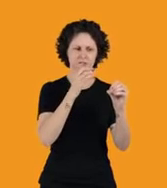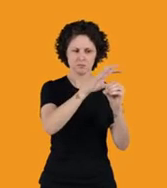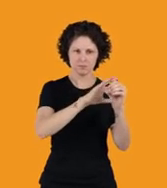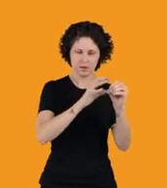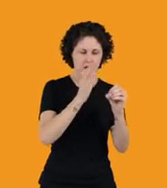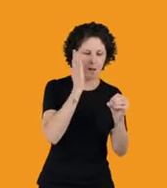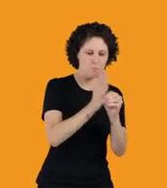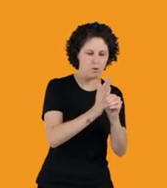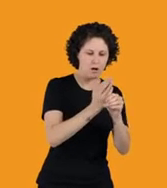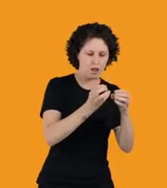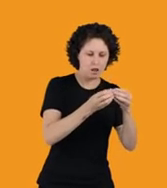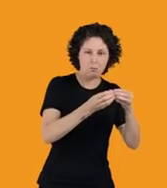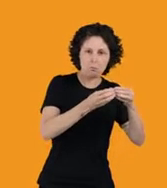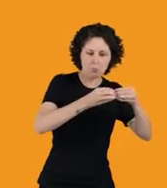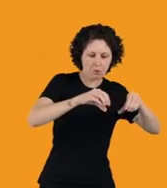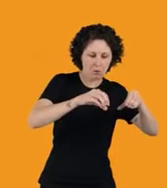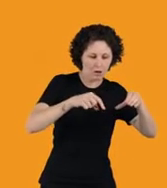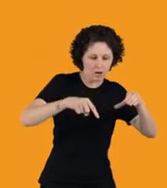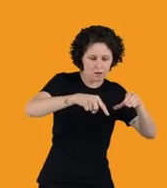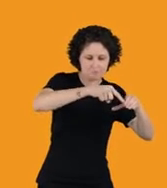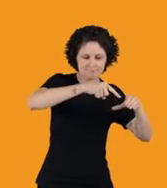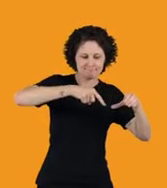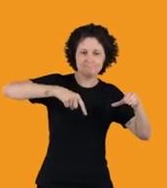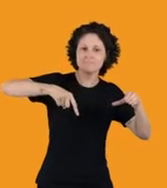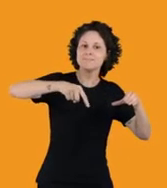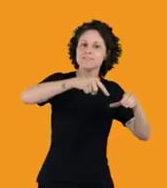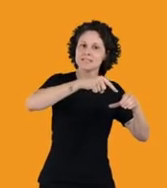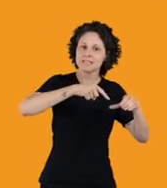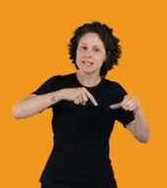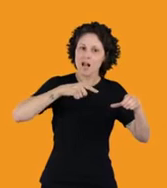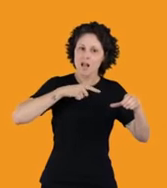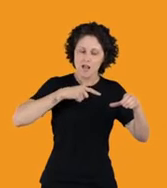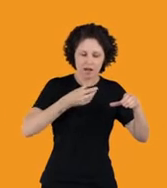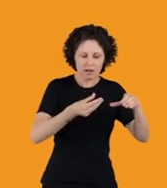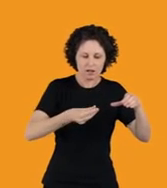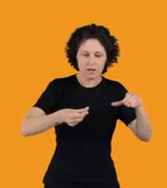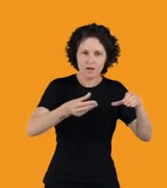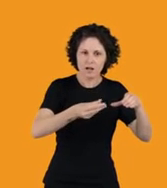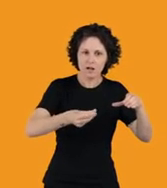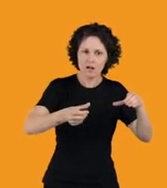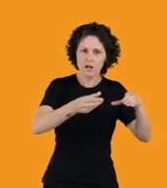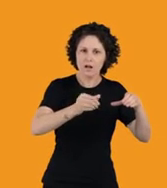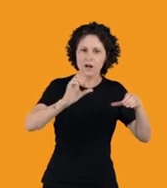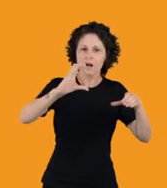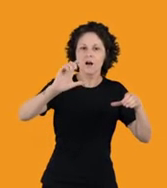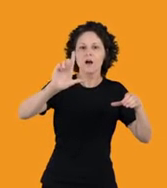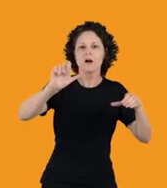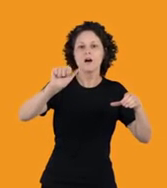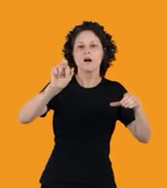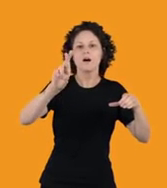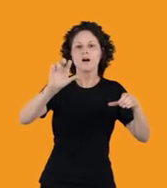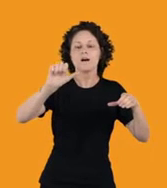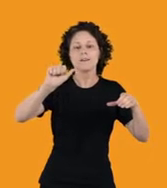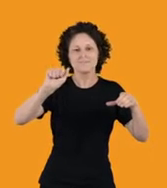ou avermelhada. Ao quebrar essa casca, podemos notar em seu interior uma porção gelatinosa e transparente. Estamos